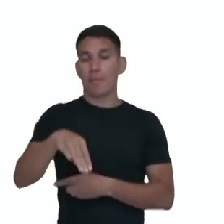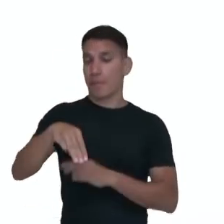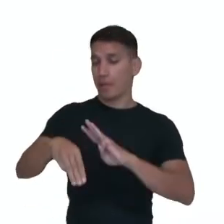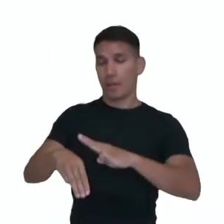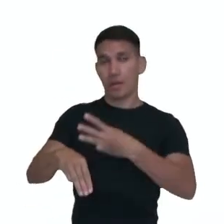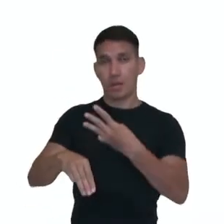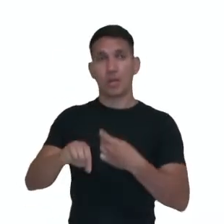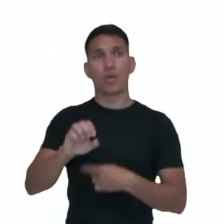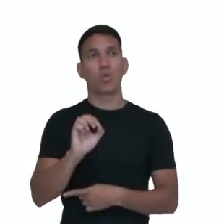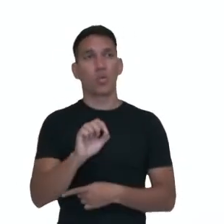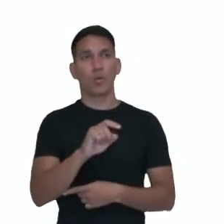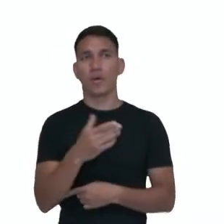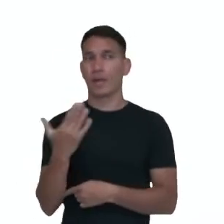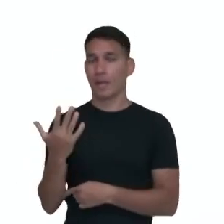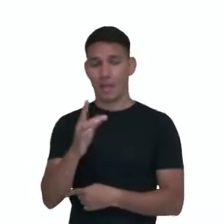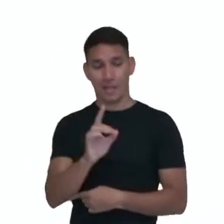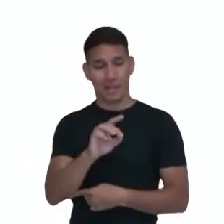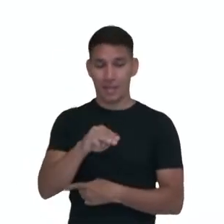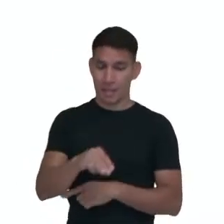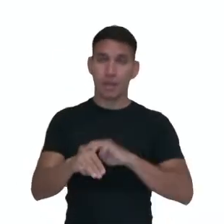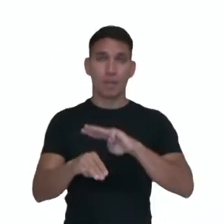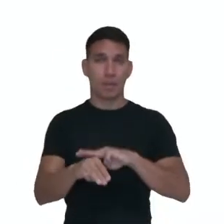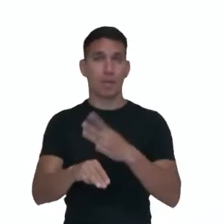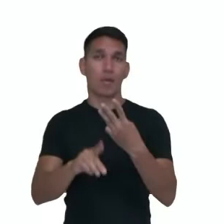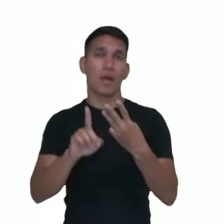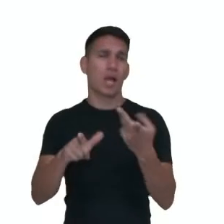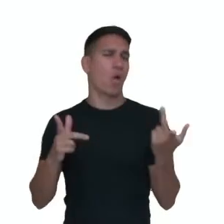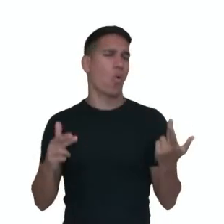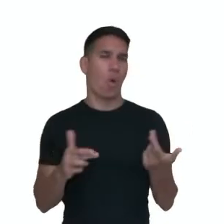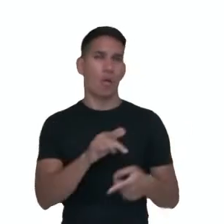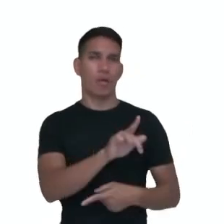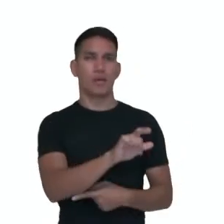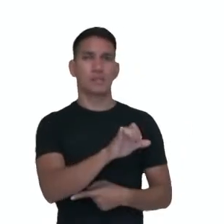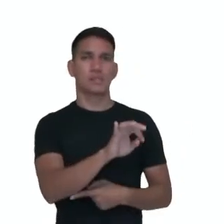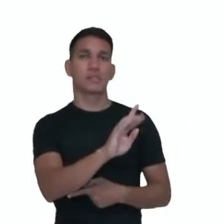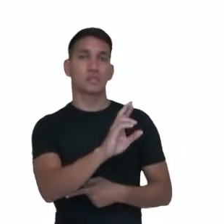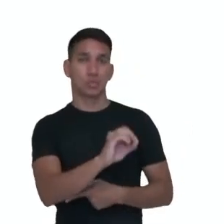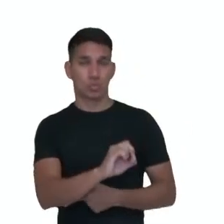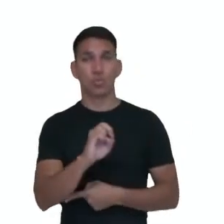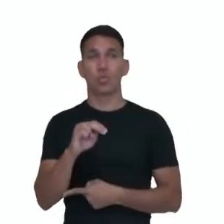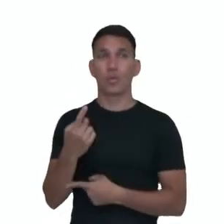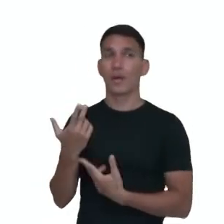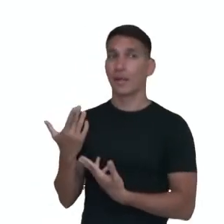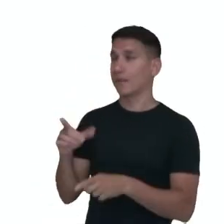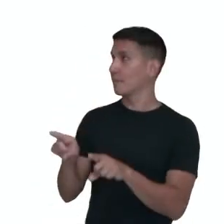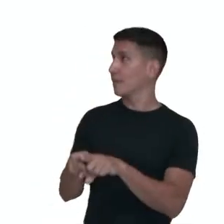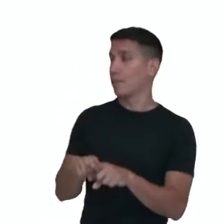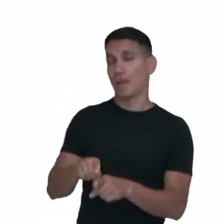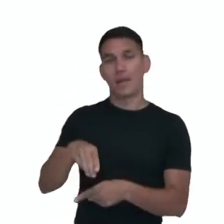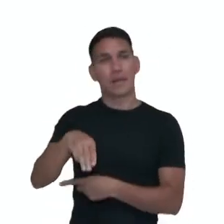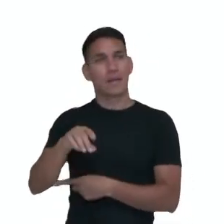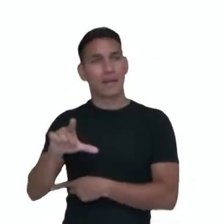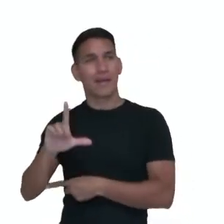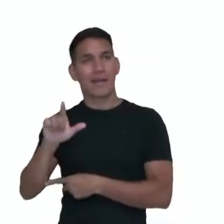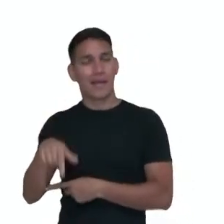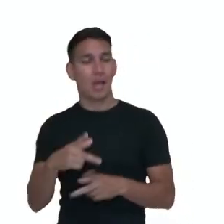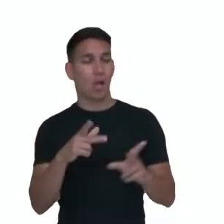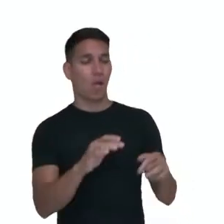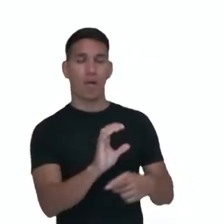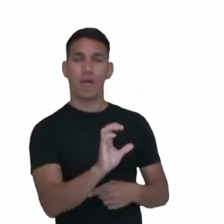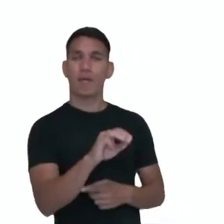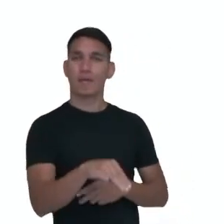o decímetro cúbico, que é a mesma coisa que o litro, e o centímetro cúbico, que é a mesma coisa que ml. Então, essas aqui são as